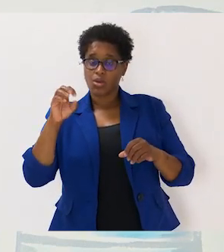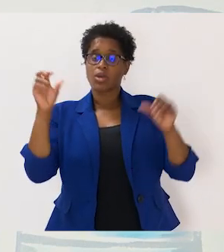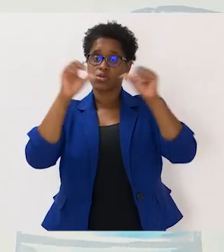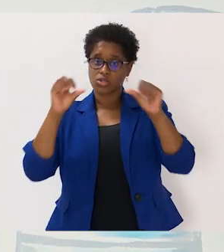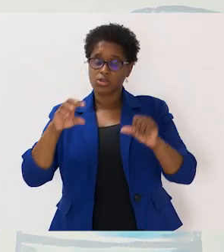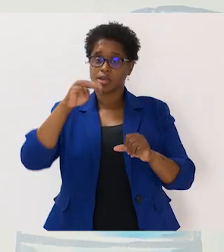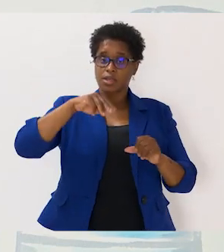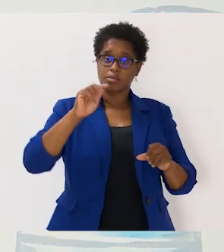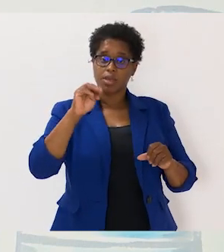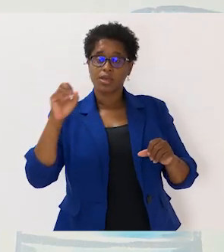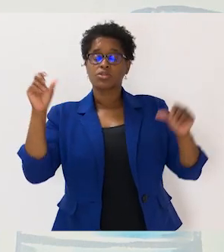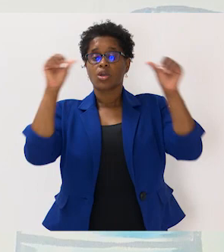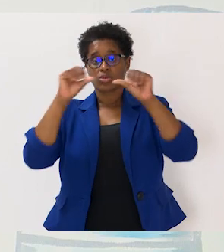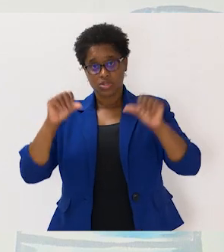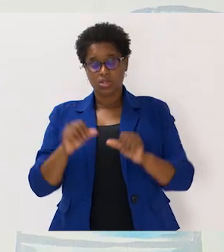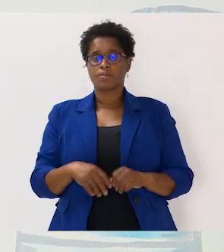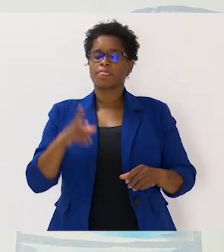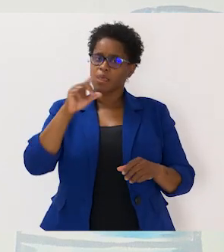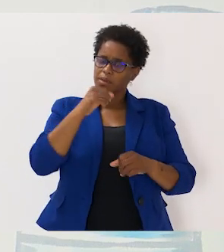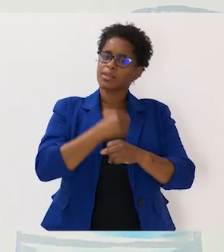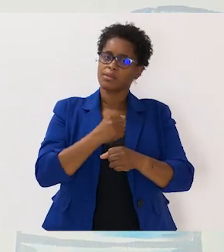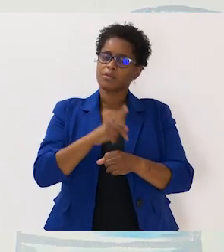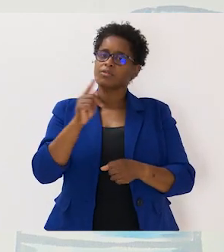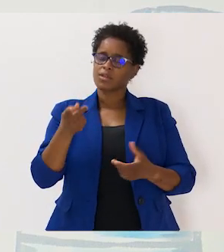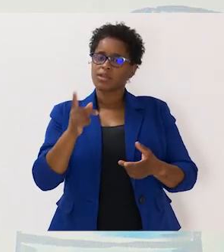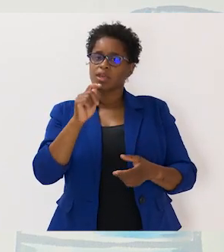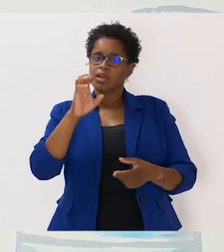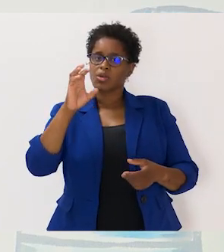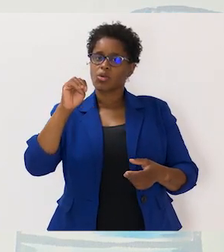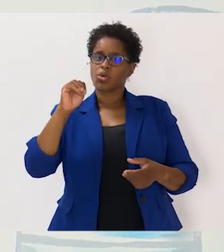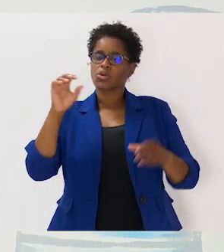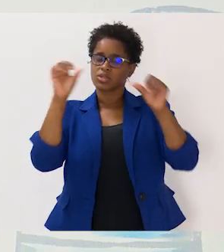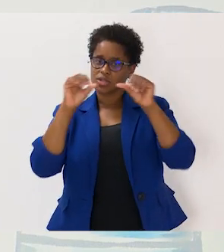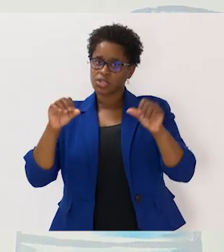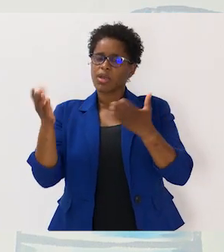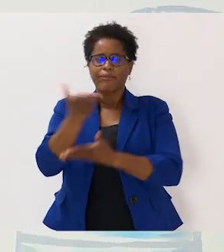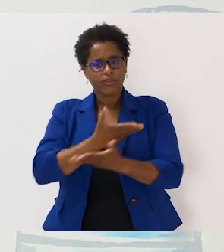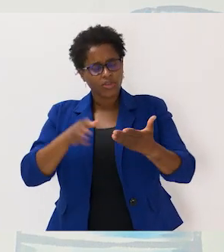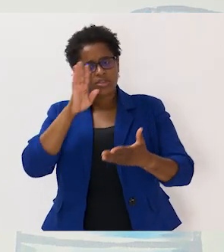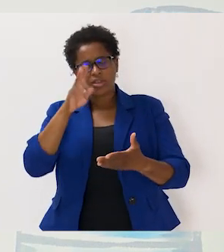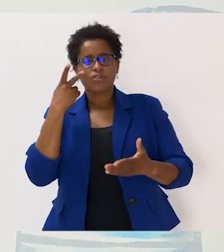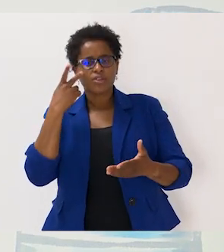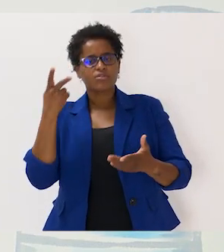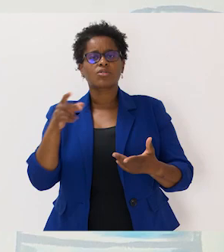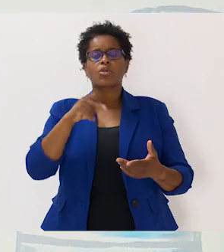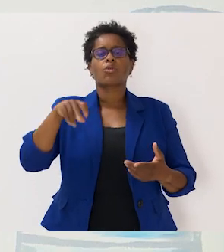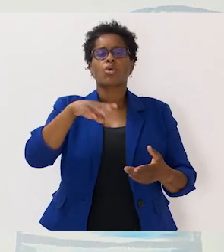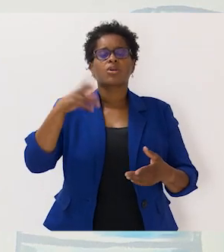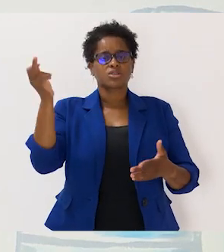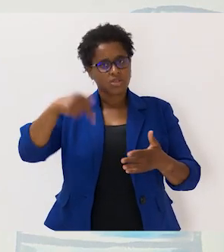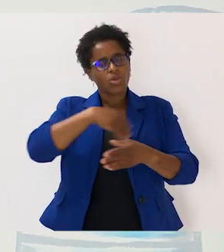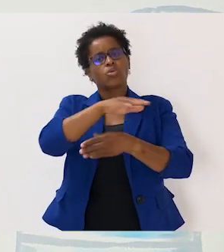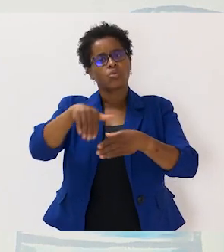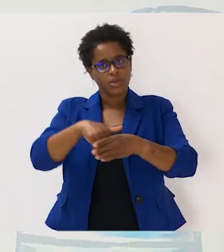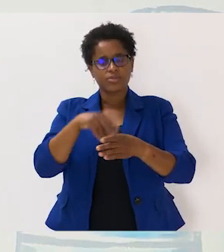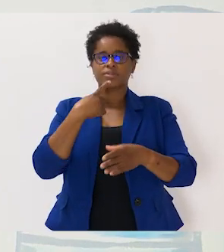microecossistemas e mesoecossistemas. Vimos também que um ecossistema é a interação entre os seres vivos com o meio onde estão